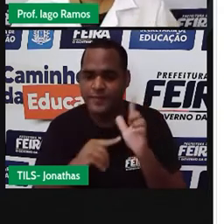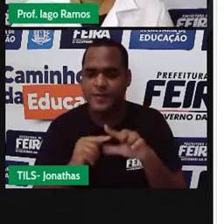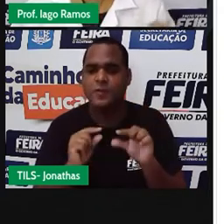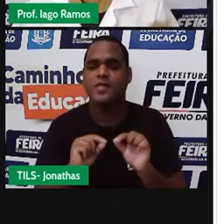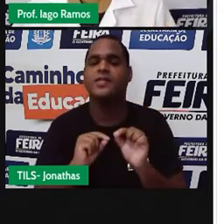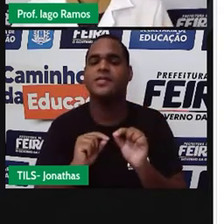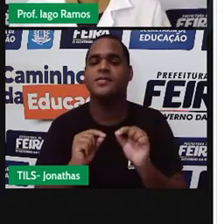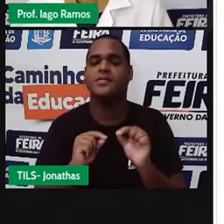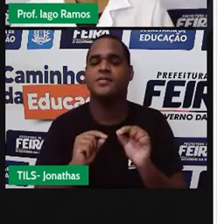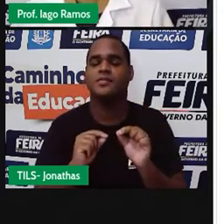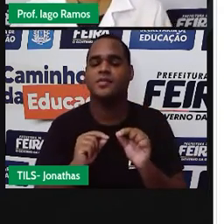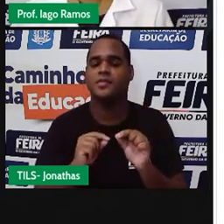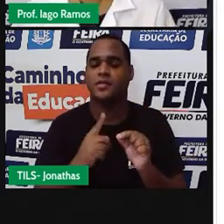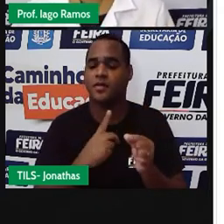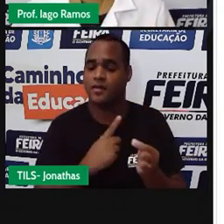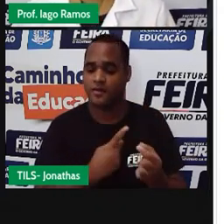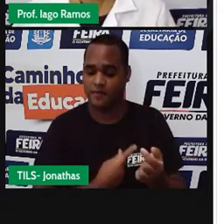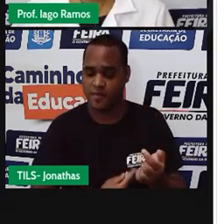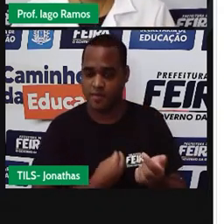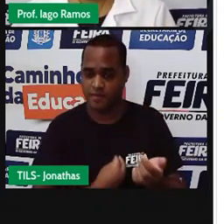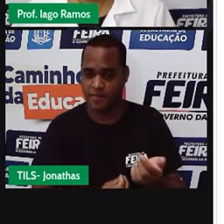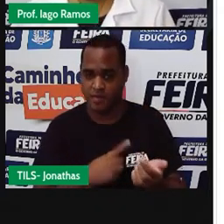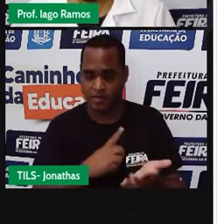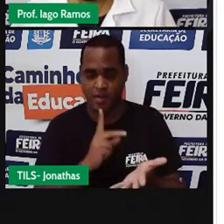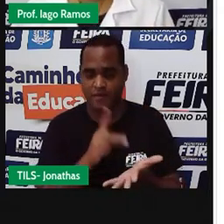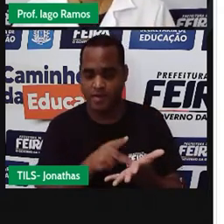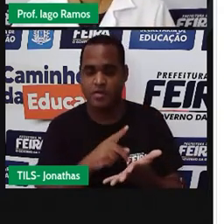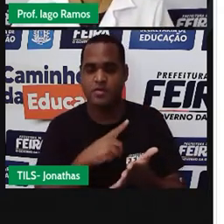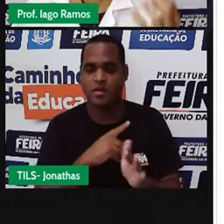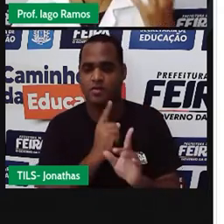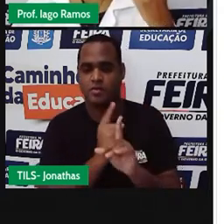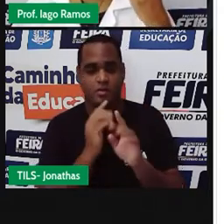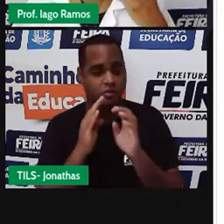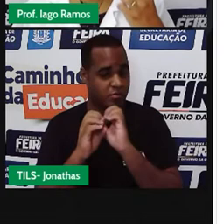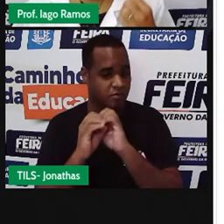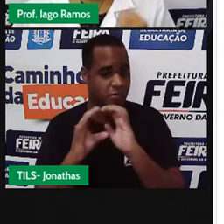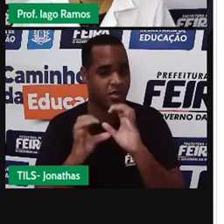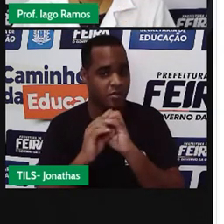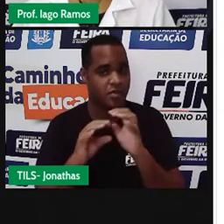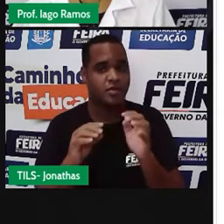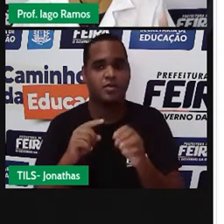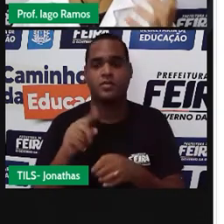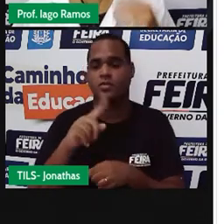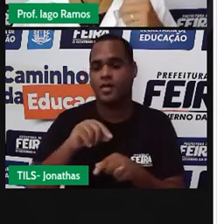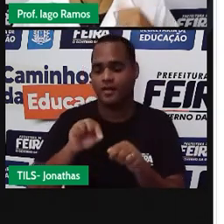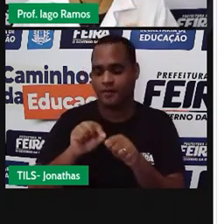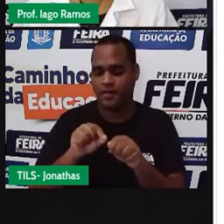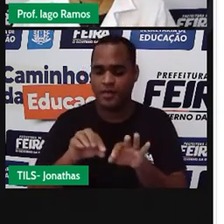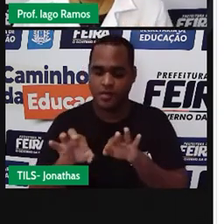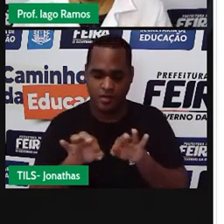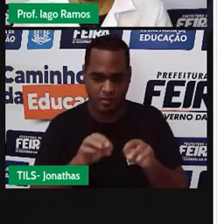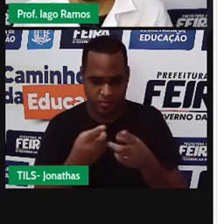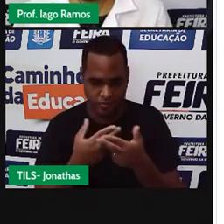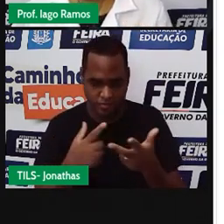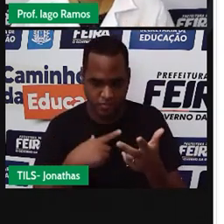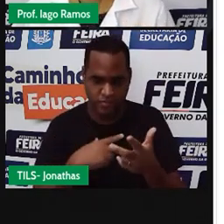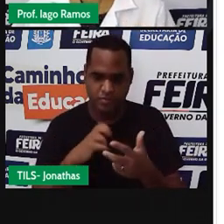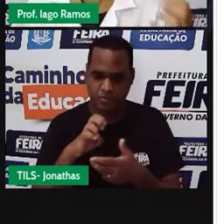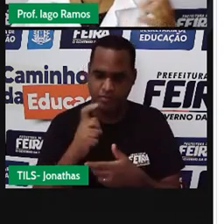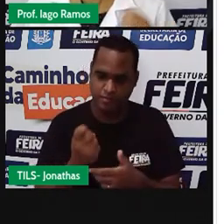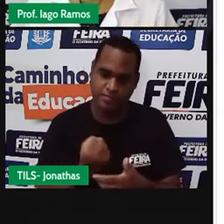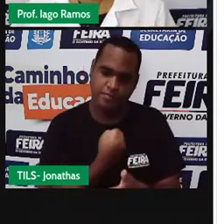Só existe uma forma de descobrir quem foi que acertou é a gente fazendo resolvendo a expressão